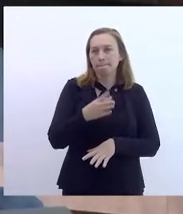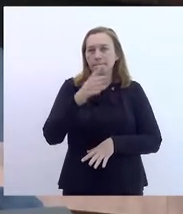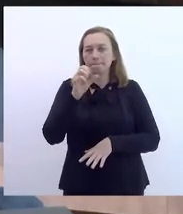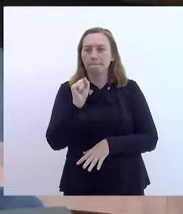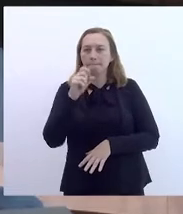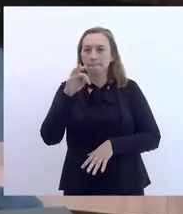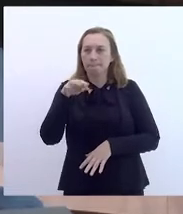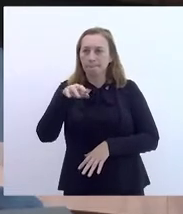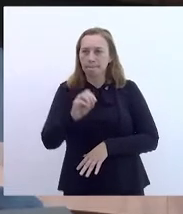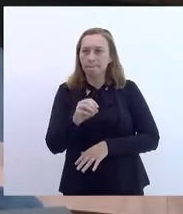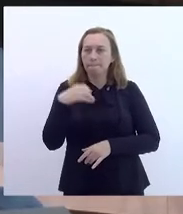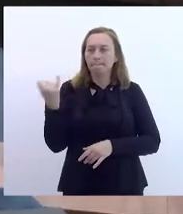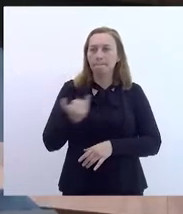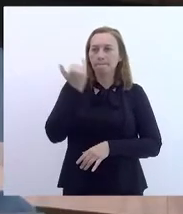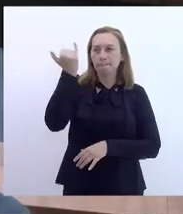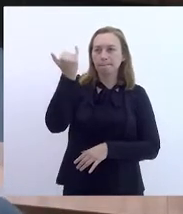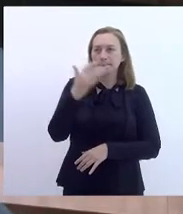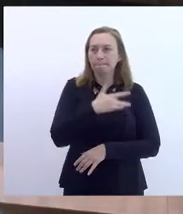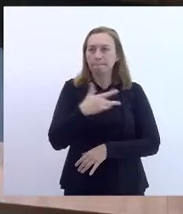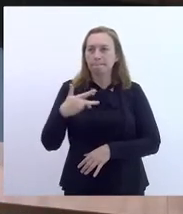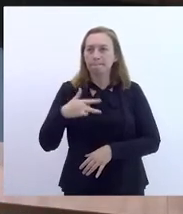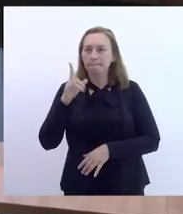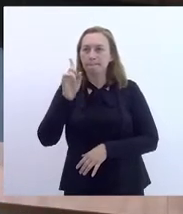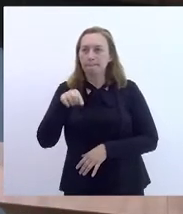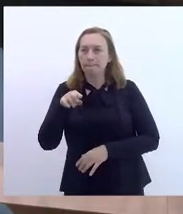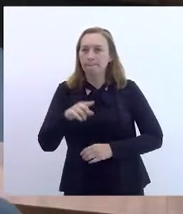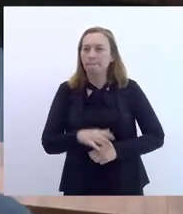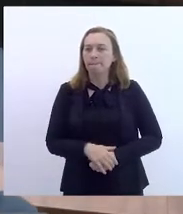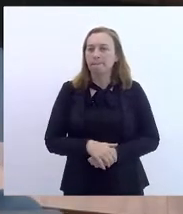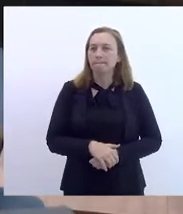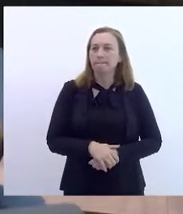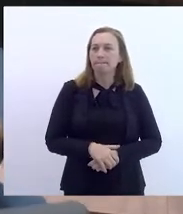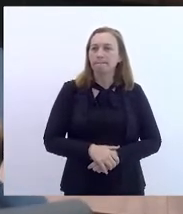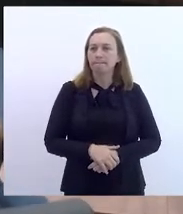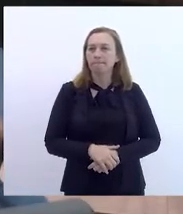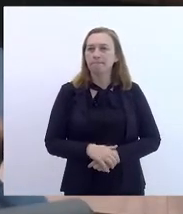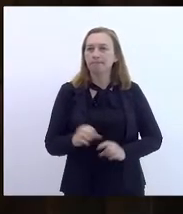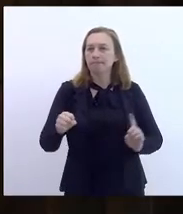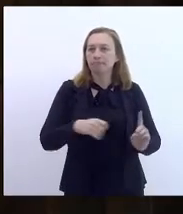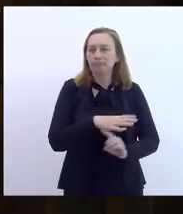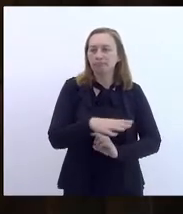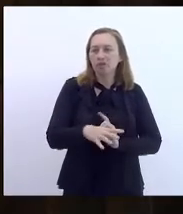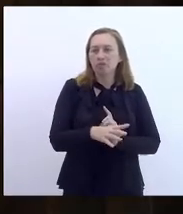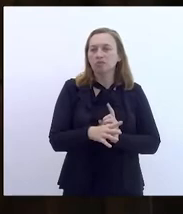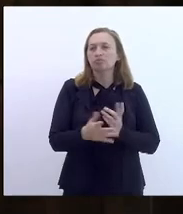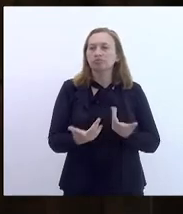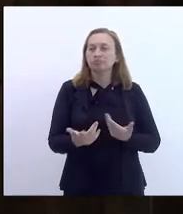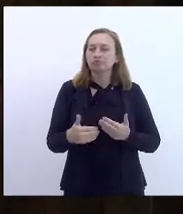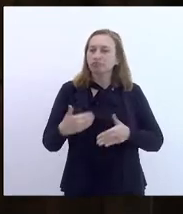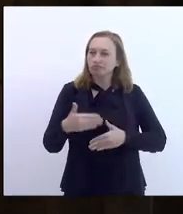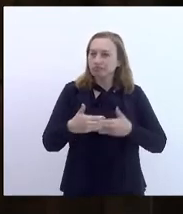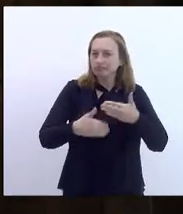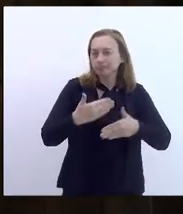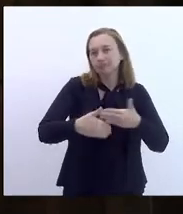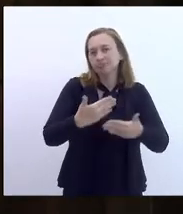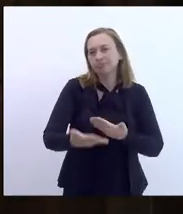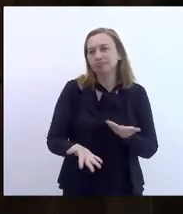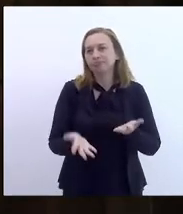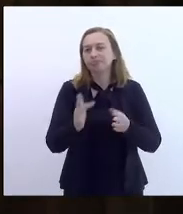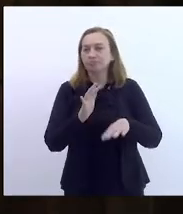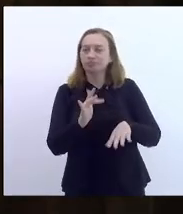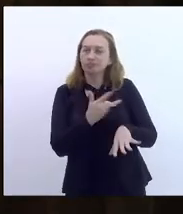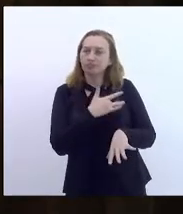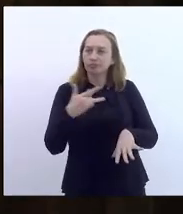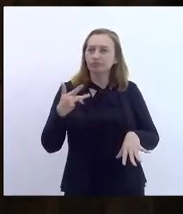um aspecto importante da saúde são são os determinantes sociais da Saúde desse processo saúde-doença